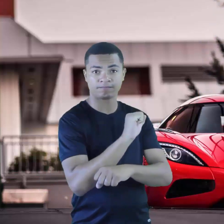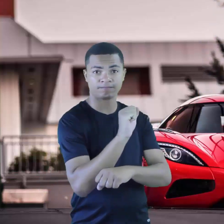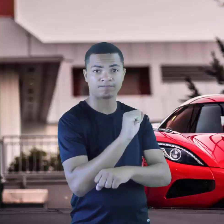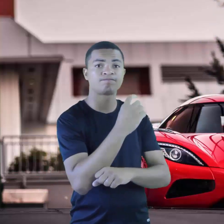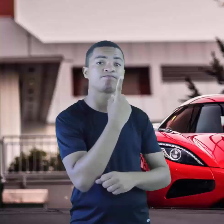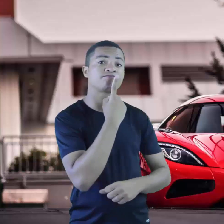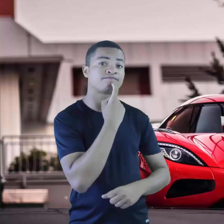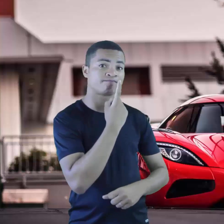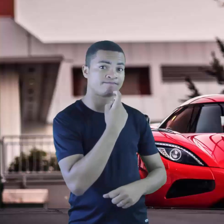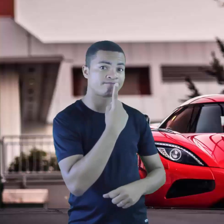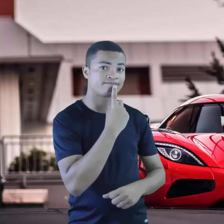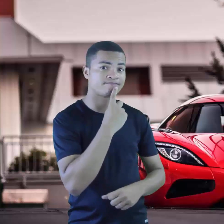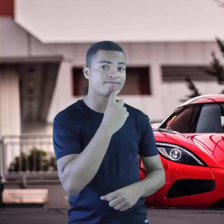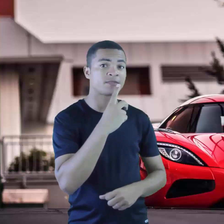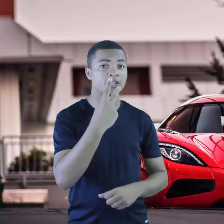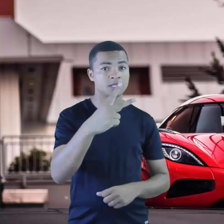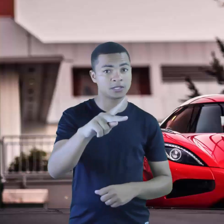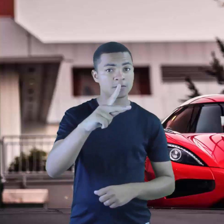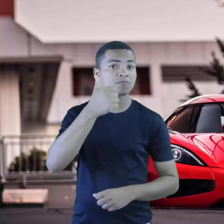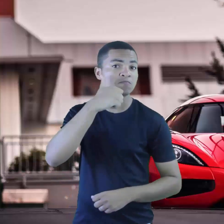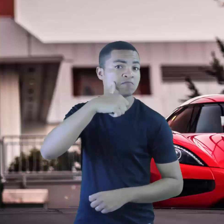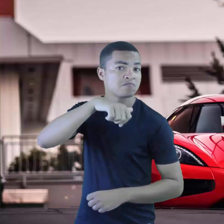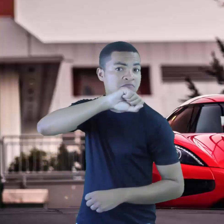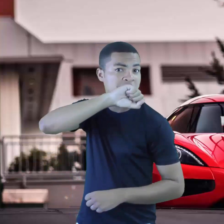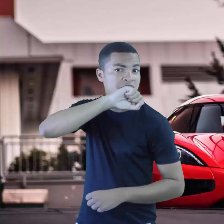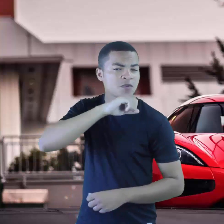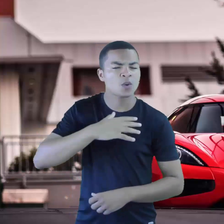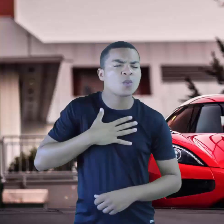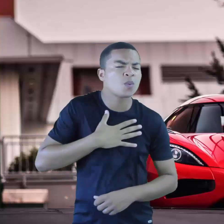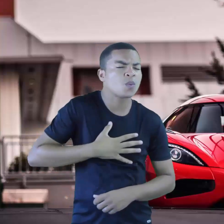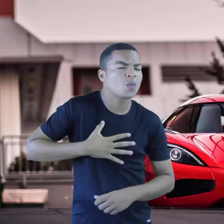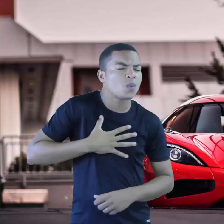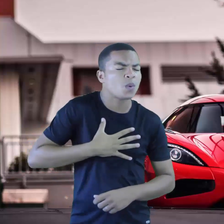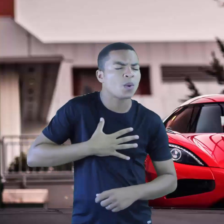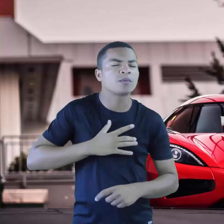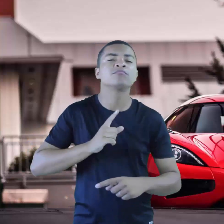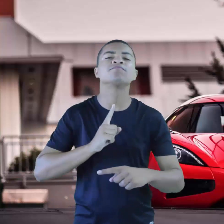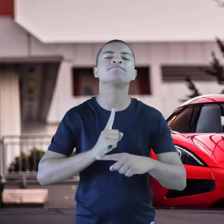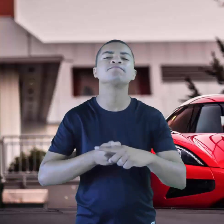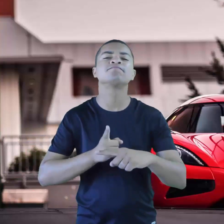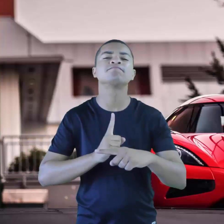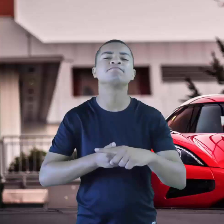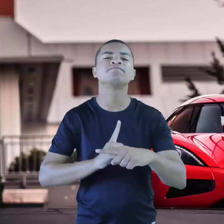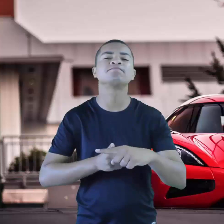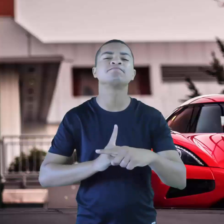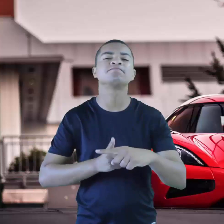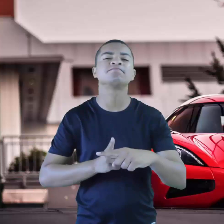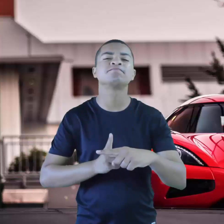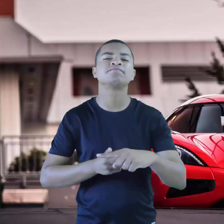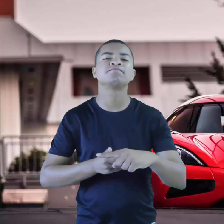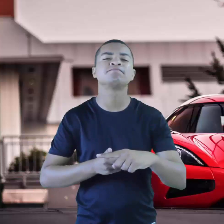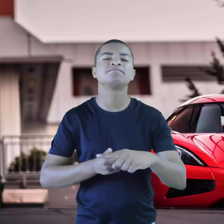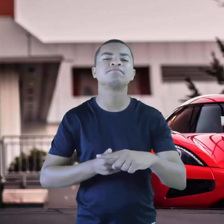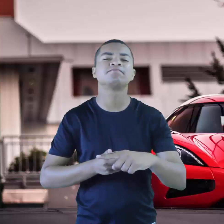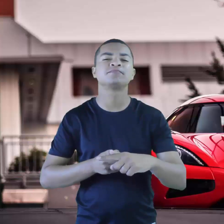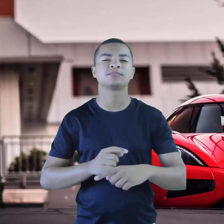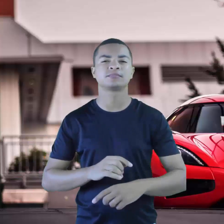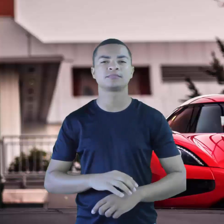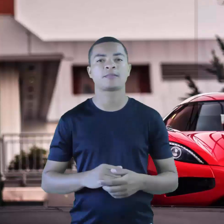Carro vermelho, sua mãe gostar, por quê?